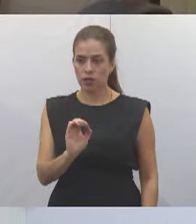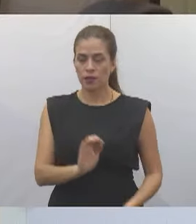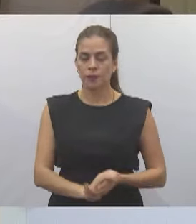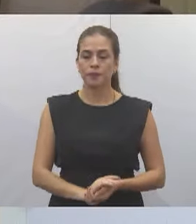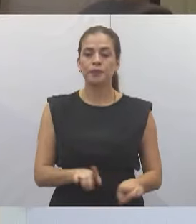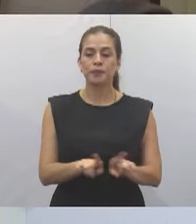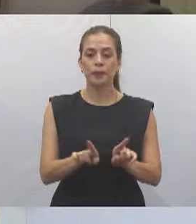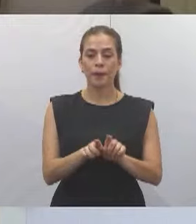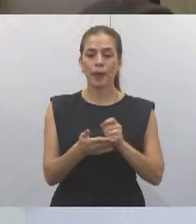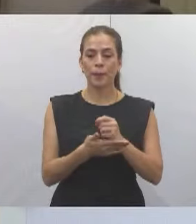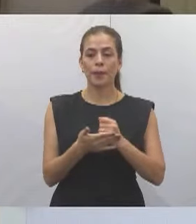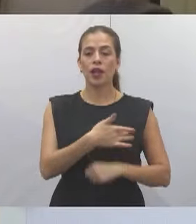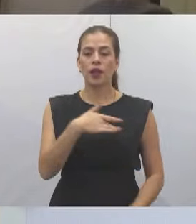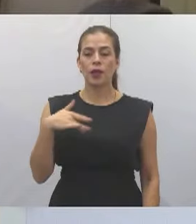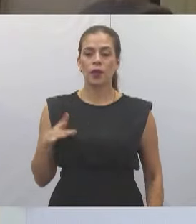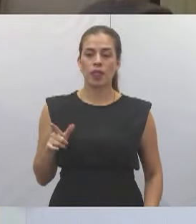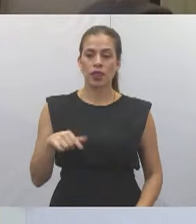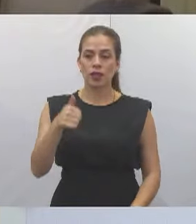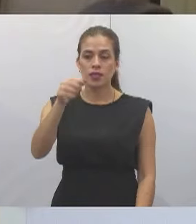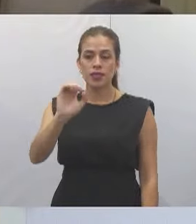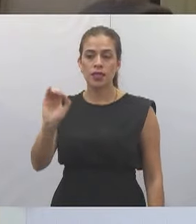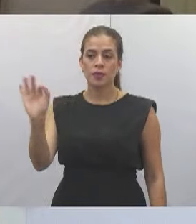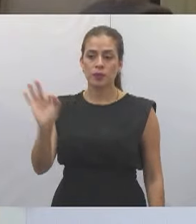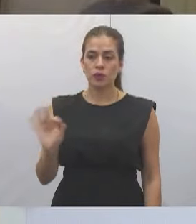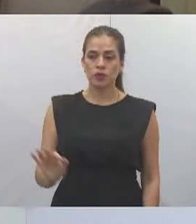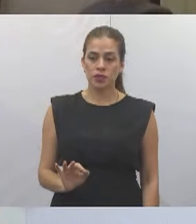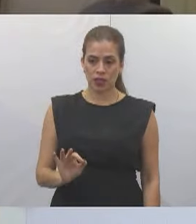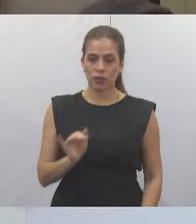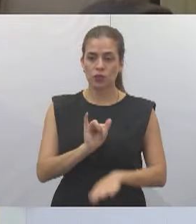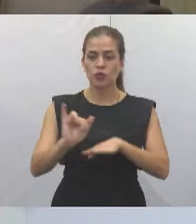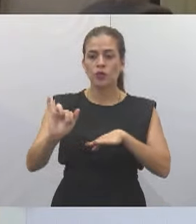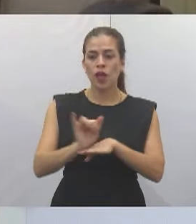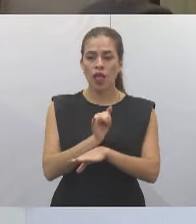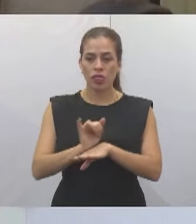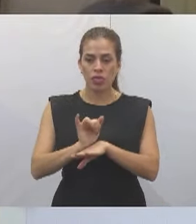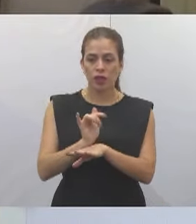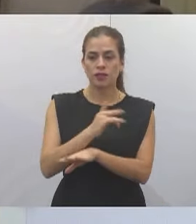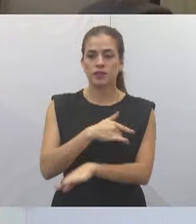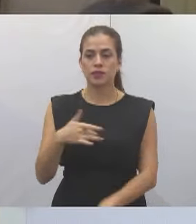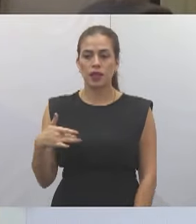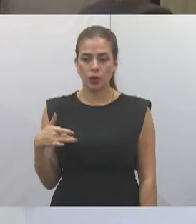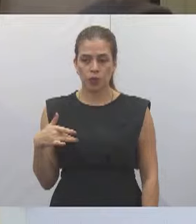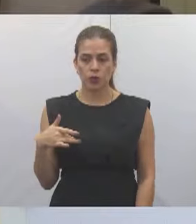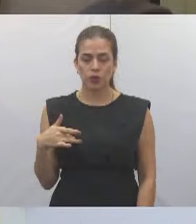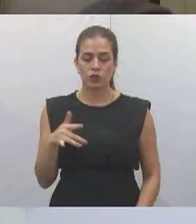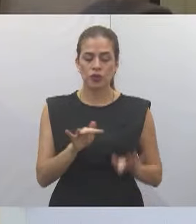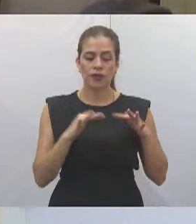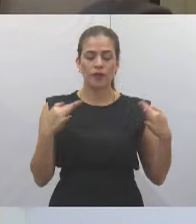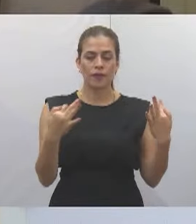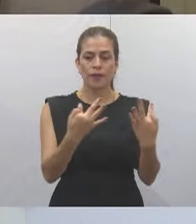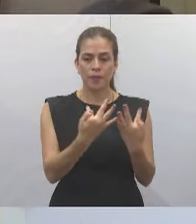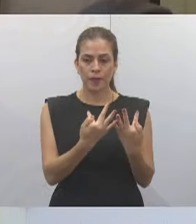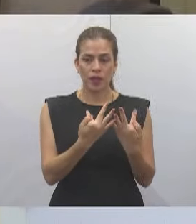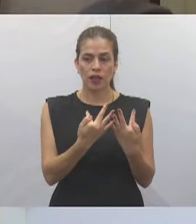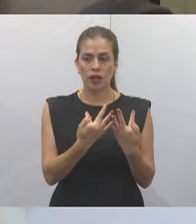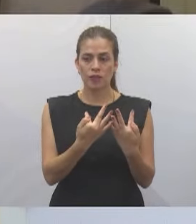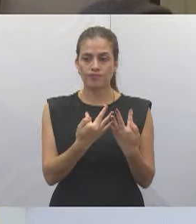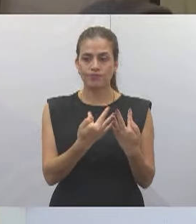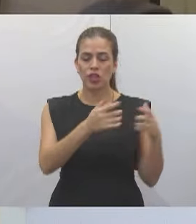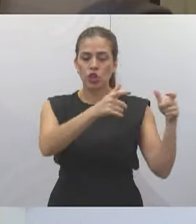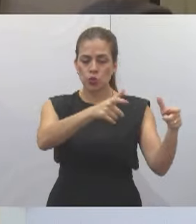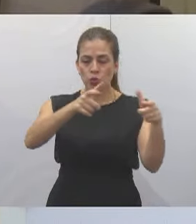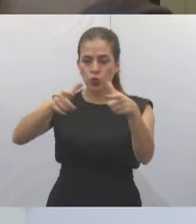básica também está com 100% de estratégia de saúde da família em todas